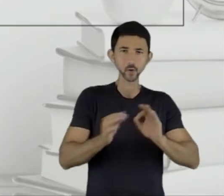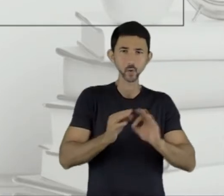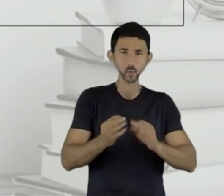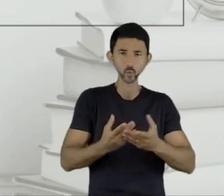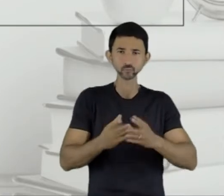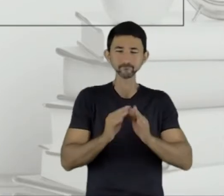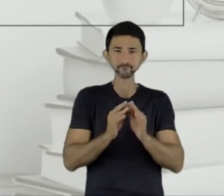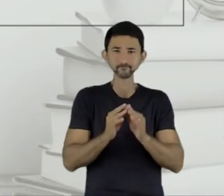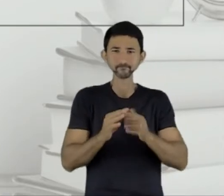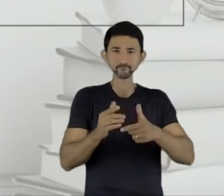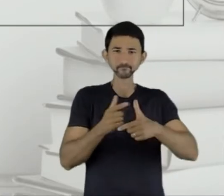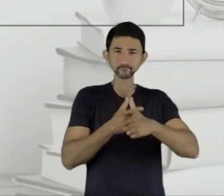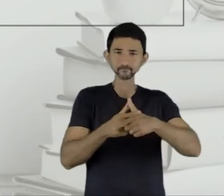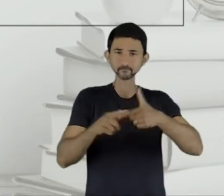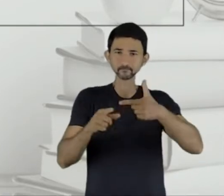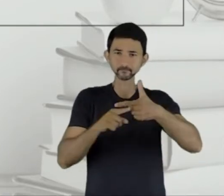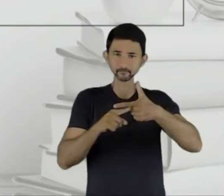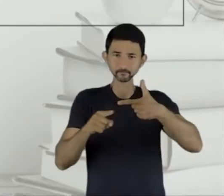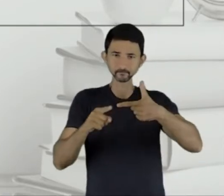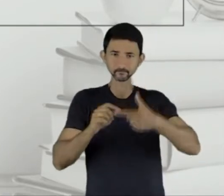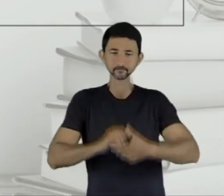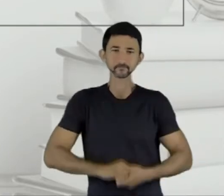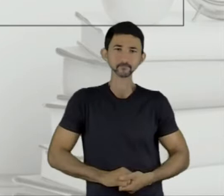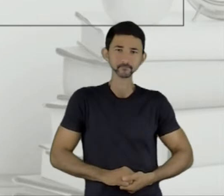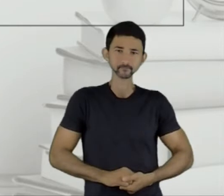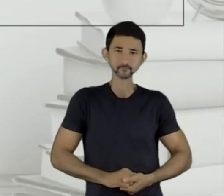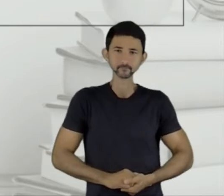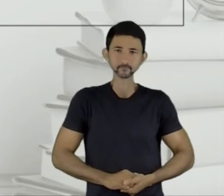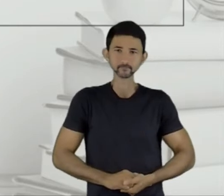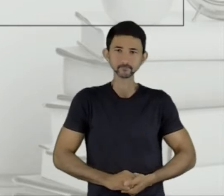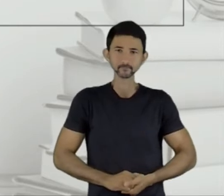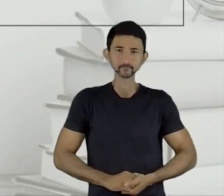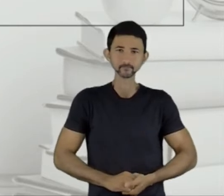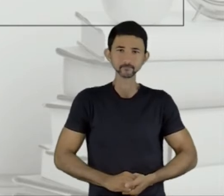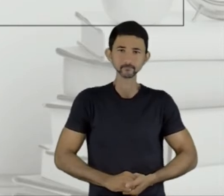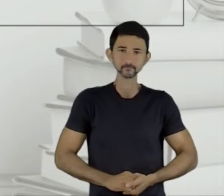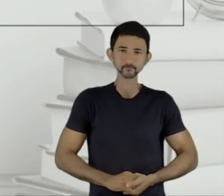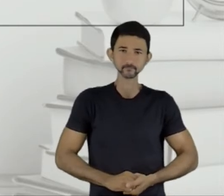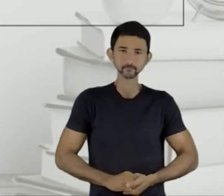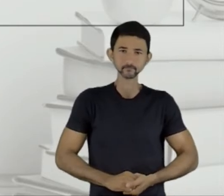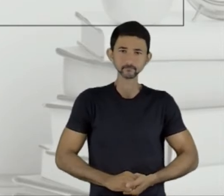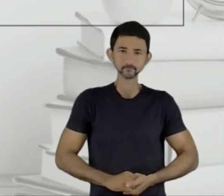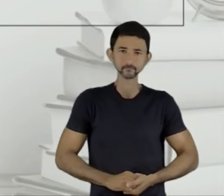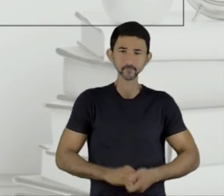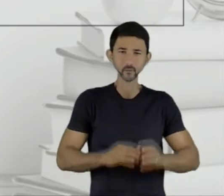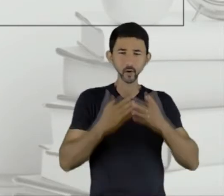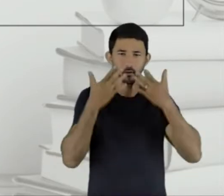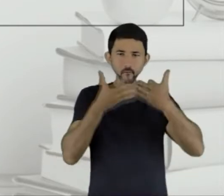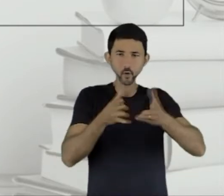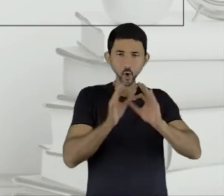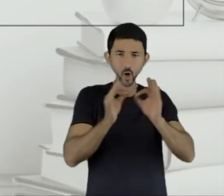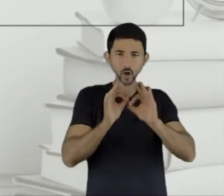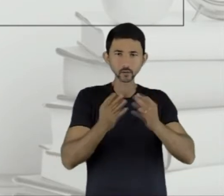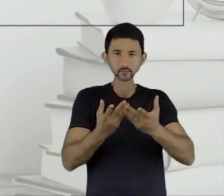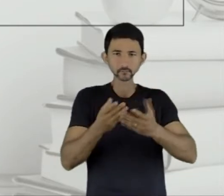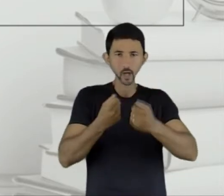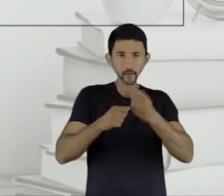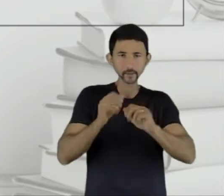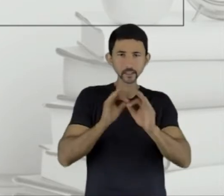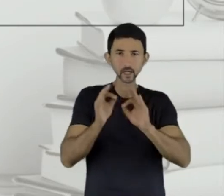uma fração geratriz para uma dízima periódica. Então a gente vai tentar focar nessas duas